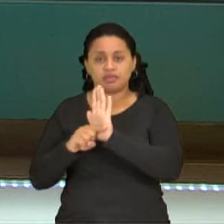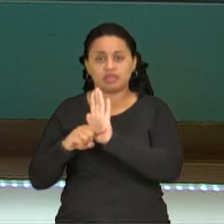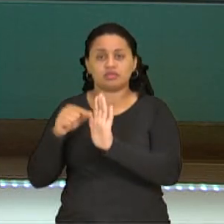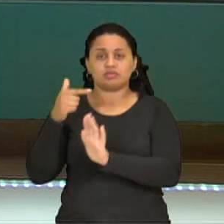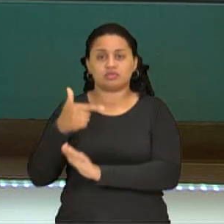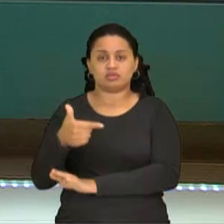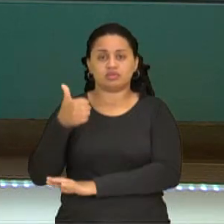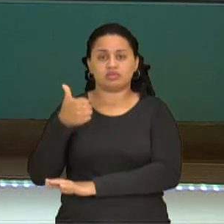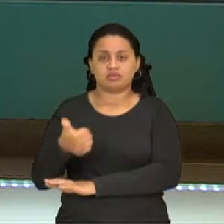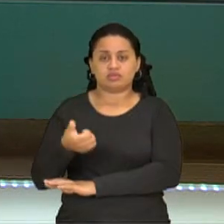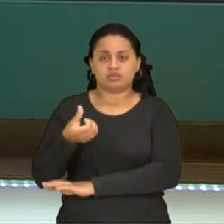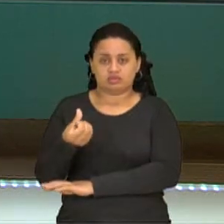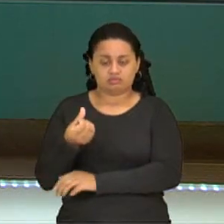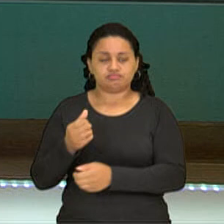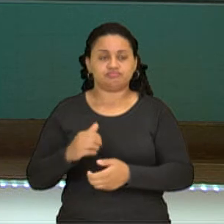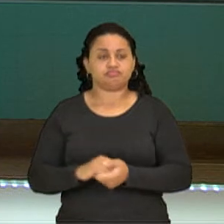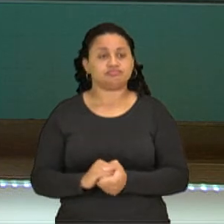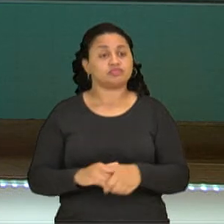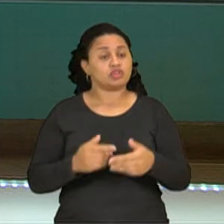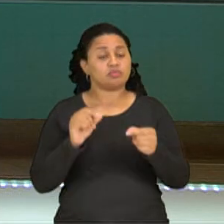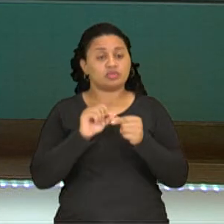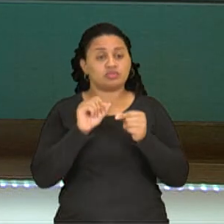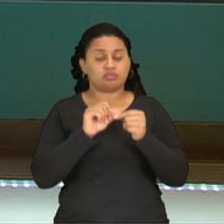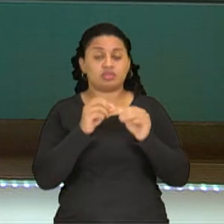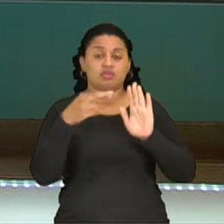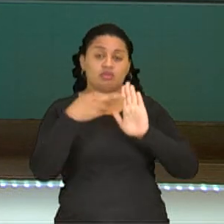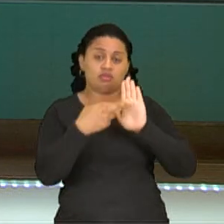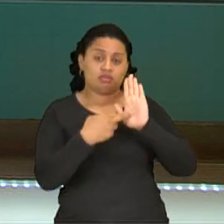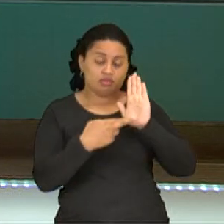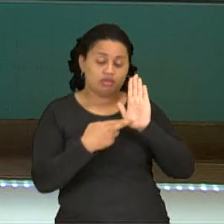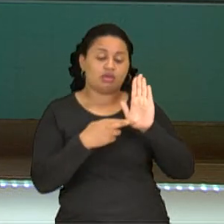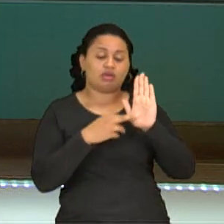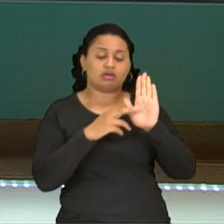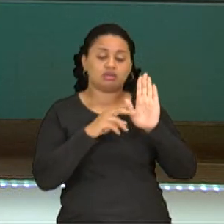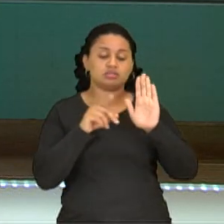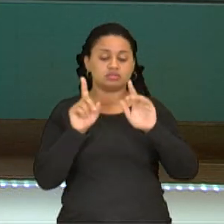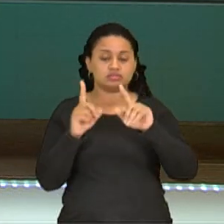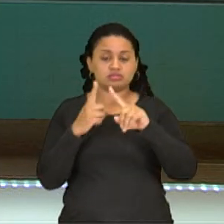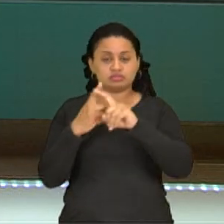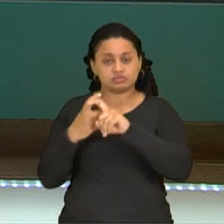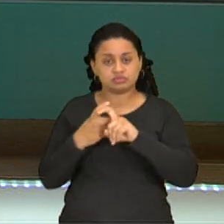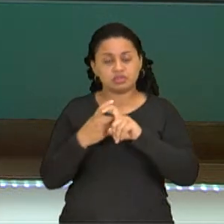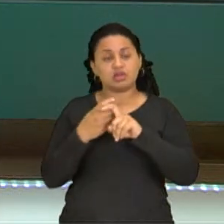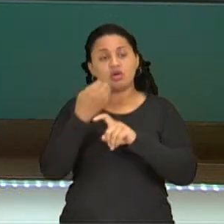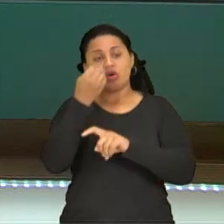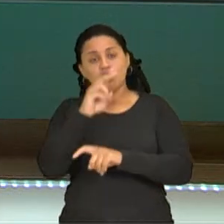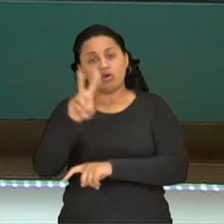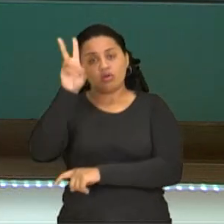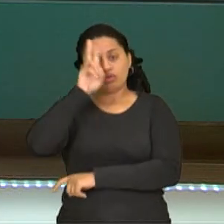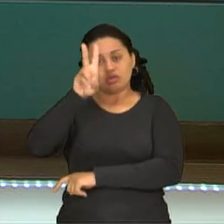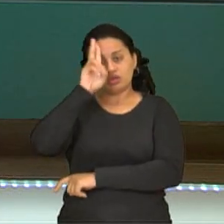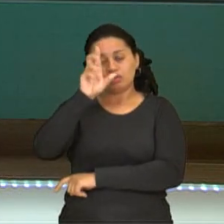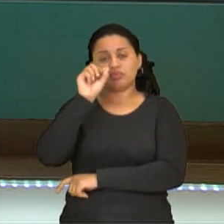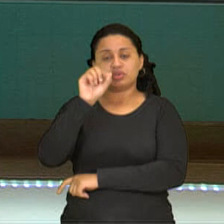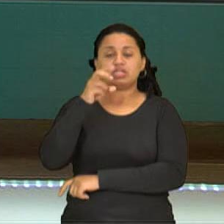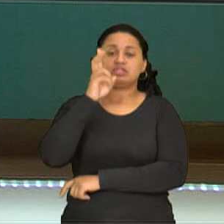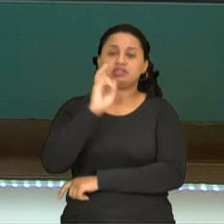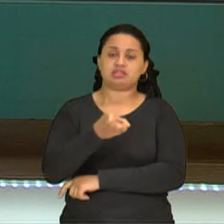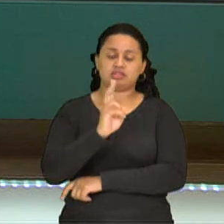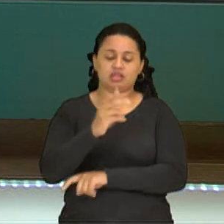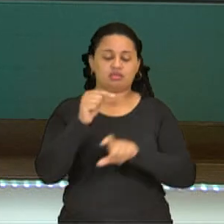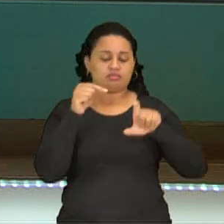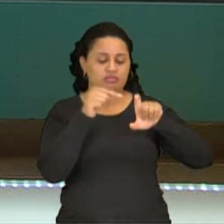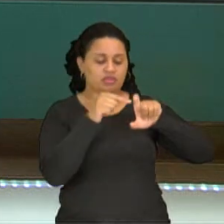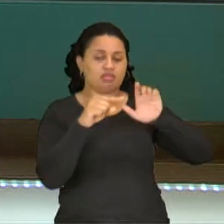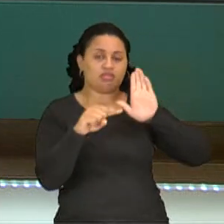ou aplicar as regras de sinais da multiplicação, ou eu posso lembrar que toda vez que eu tenho uma